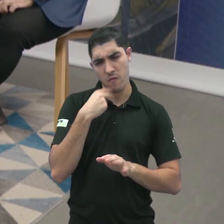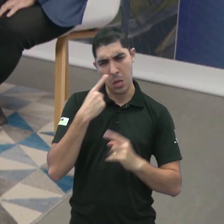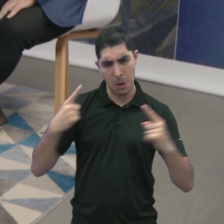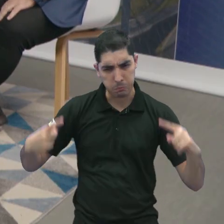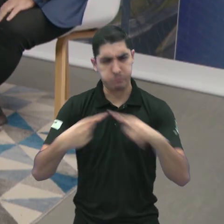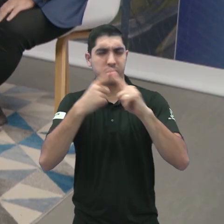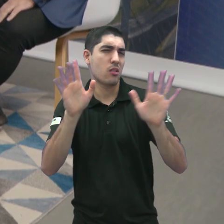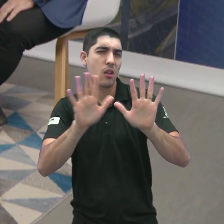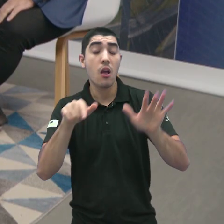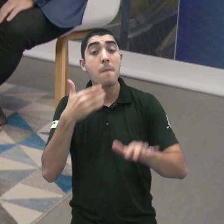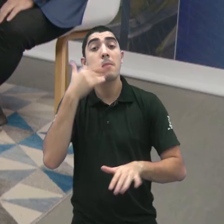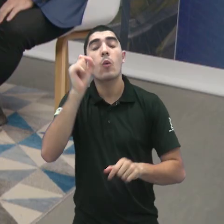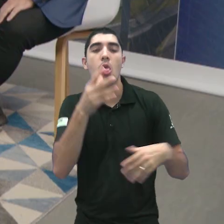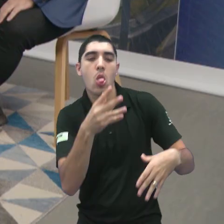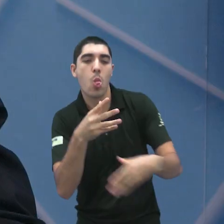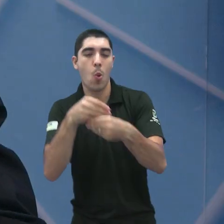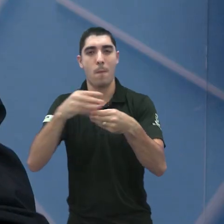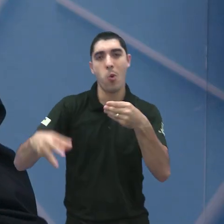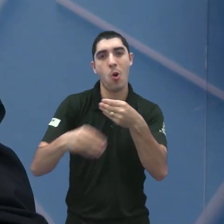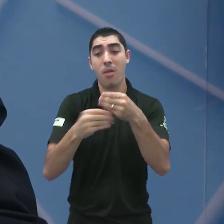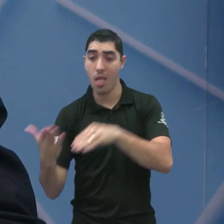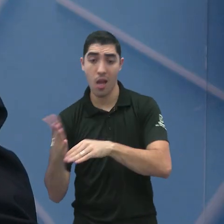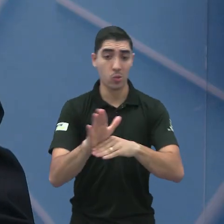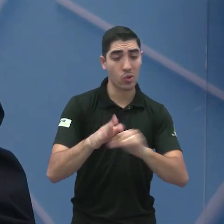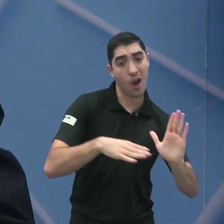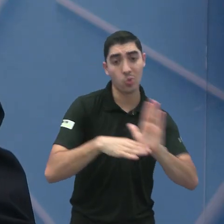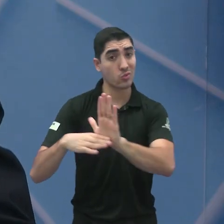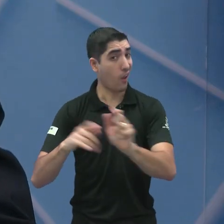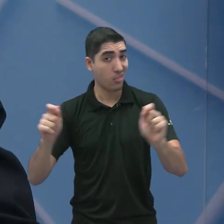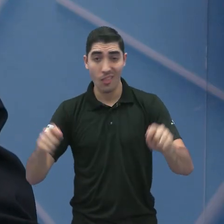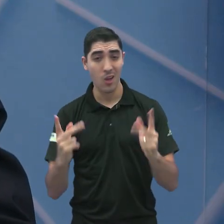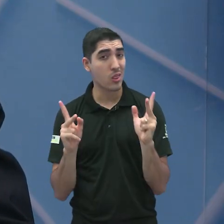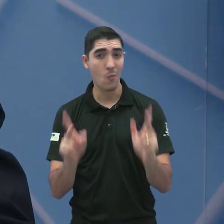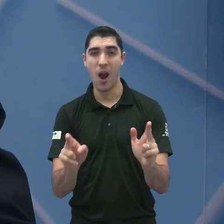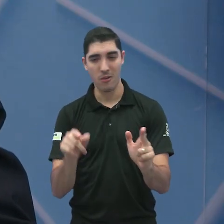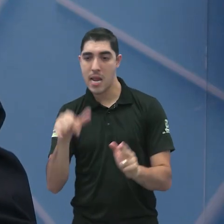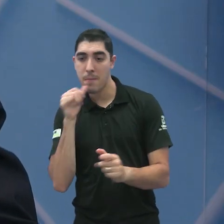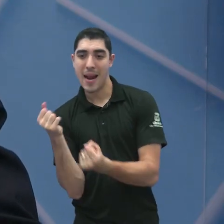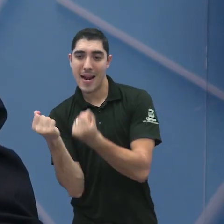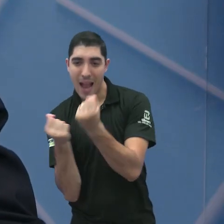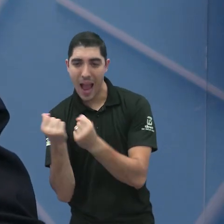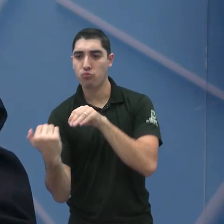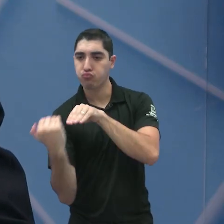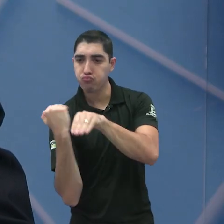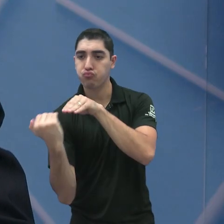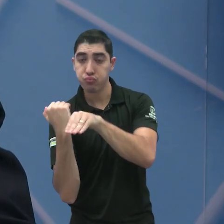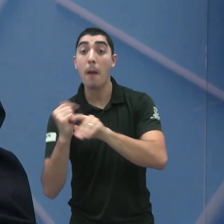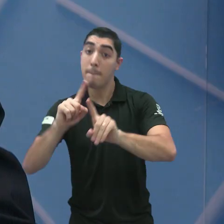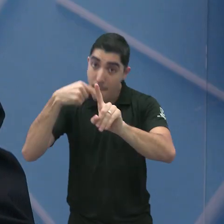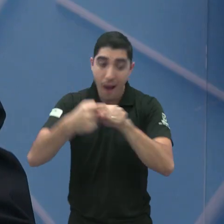Eu acho que com certeza é fundamental e os dois conciliados juntos, né? Acho que para a população, assim, é algo que